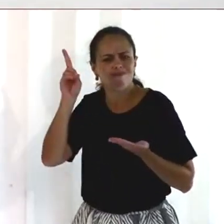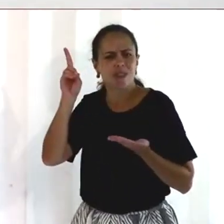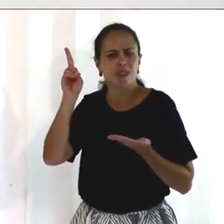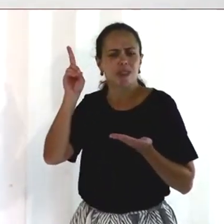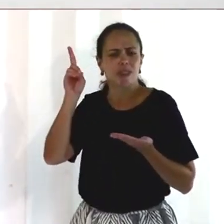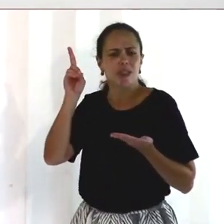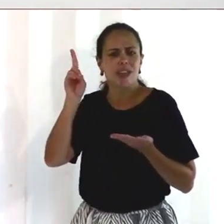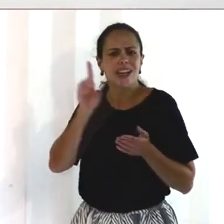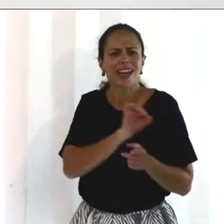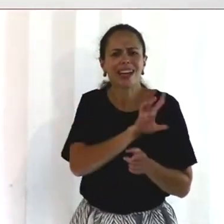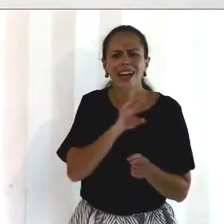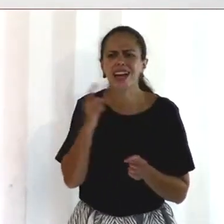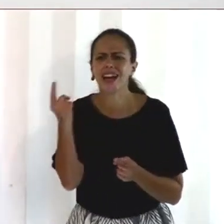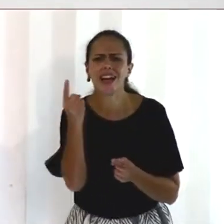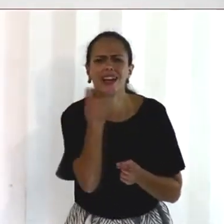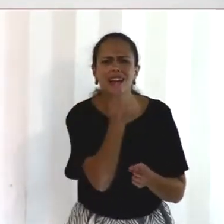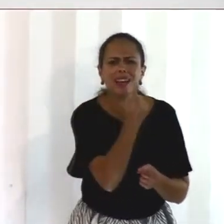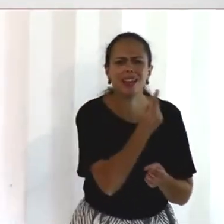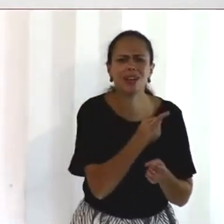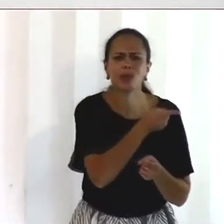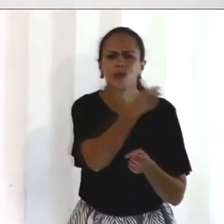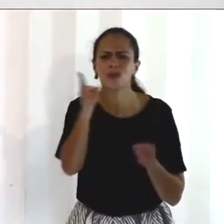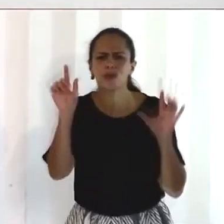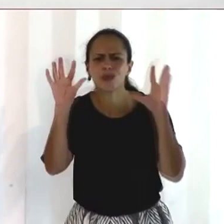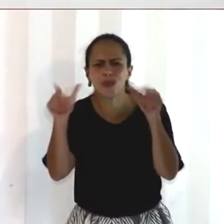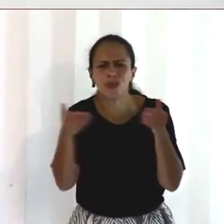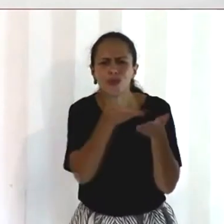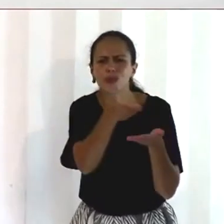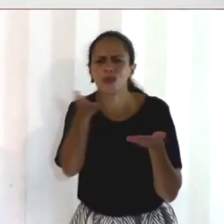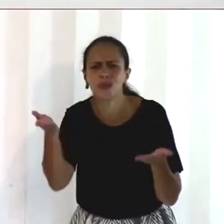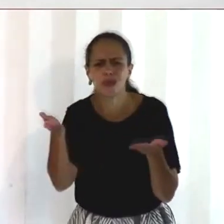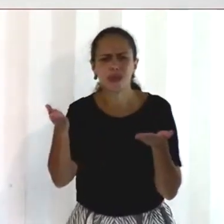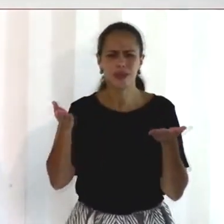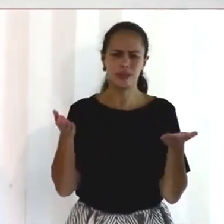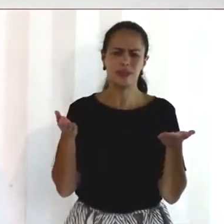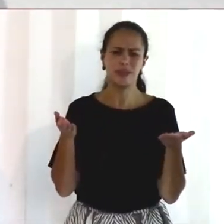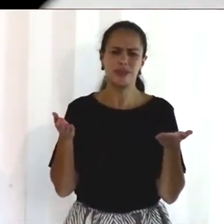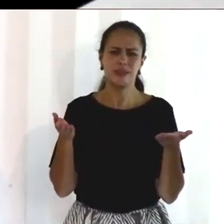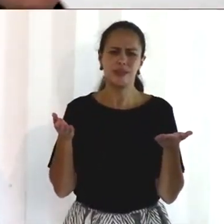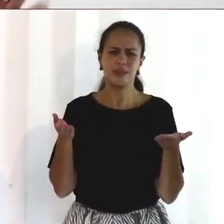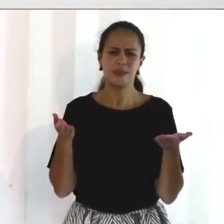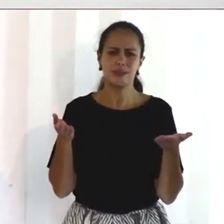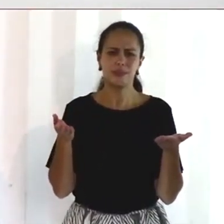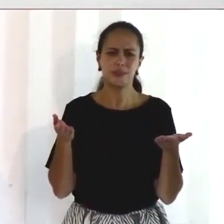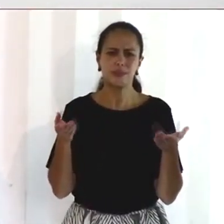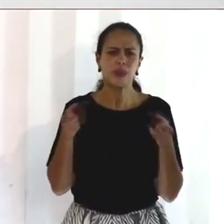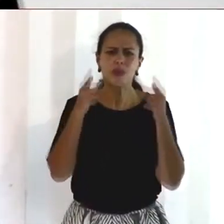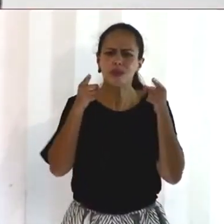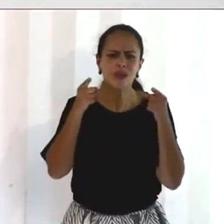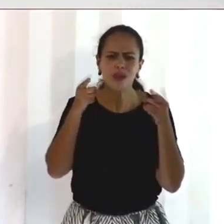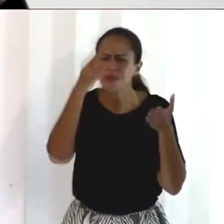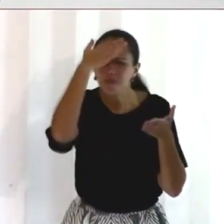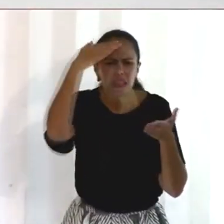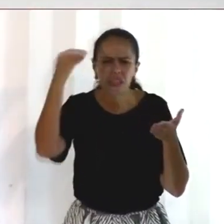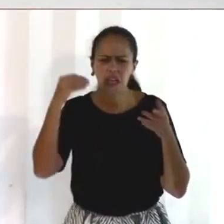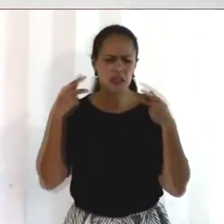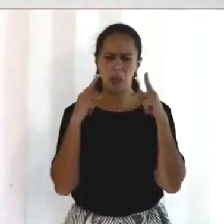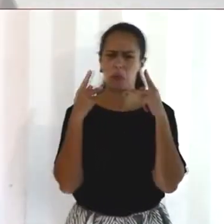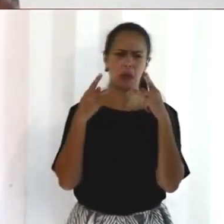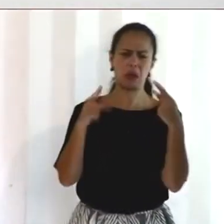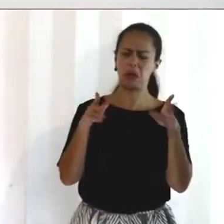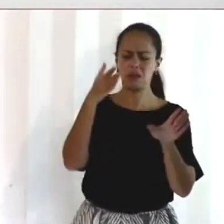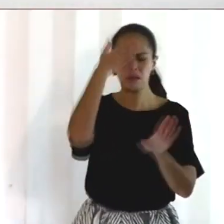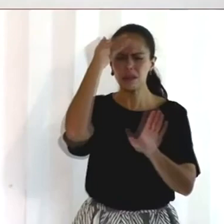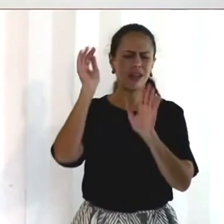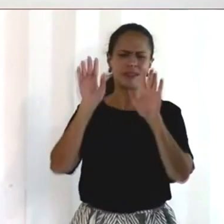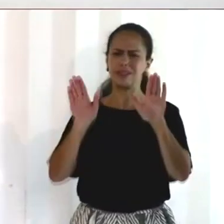nós. Por favor, de todos nós. Vocês podem esquecer todos os sermões que eu pregar, temas, divisões, vocês podem